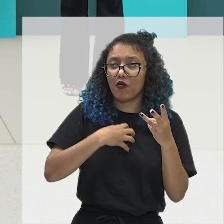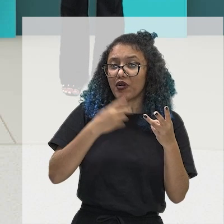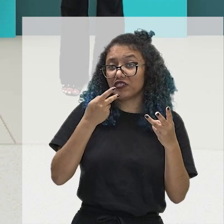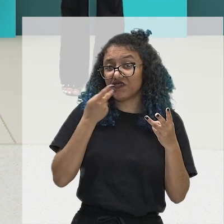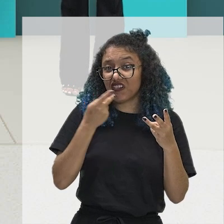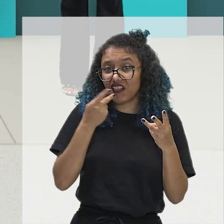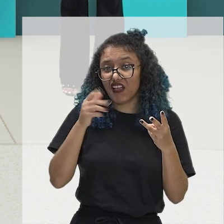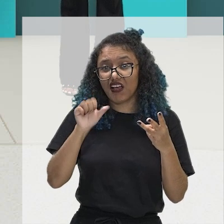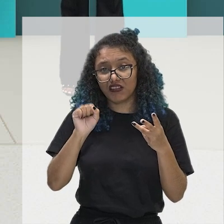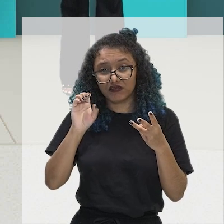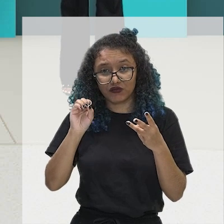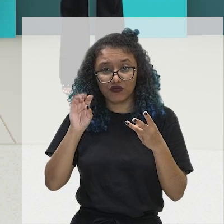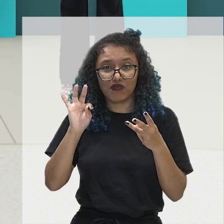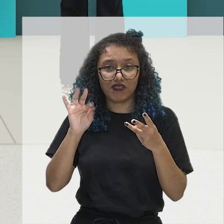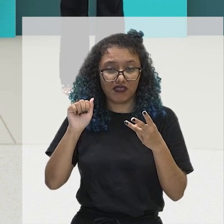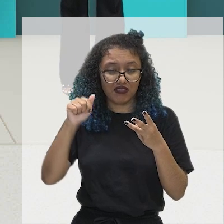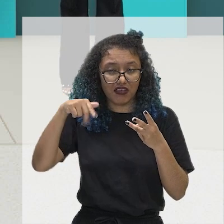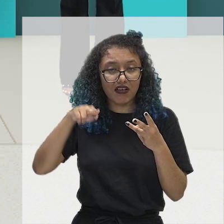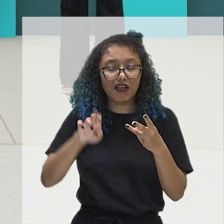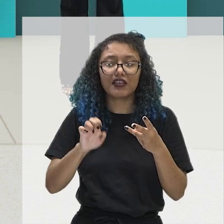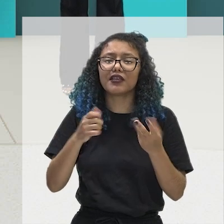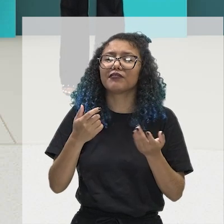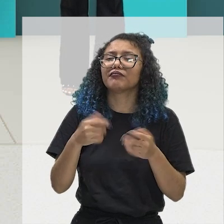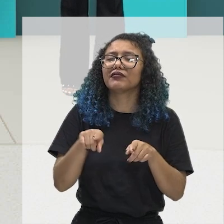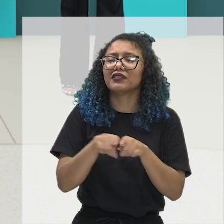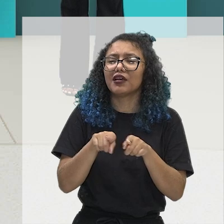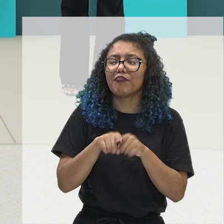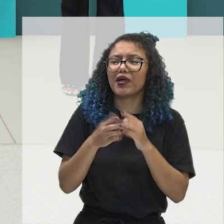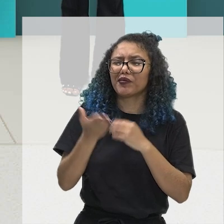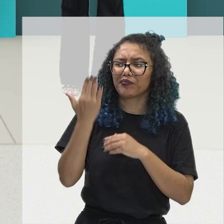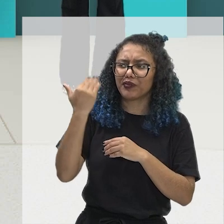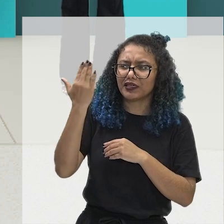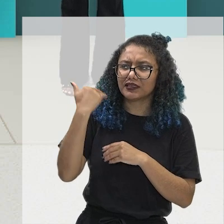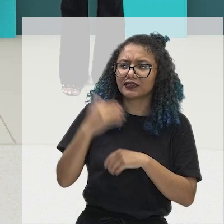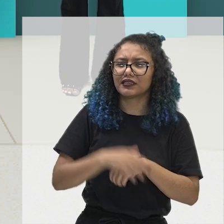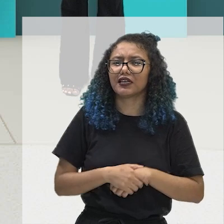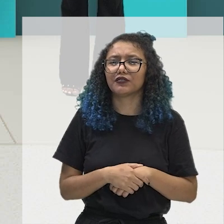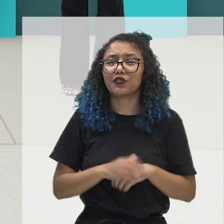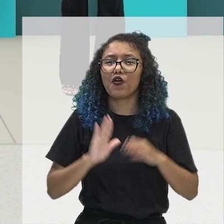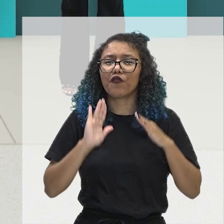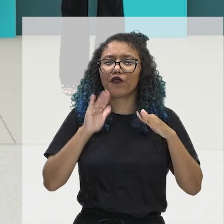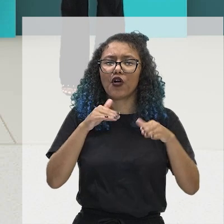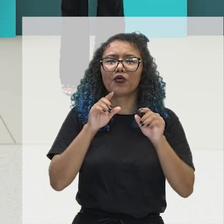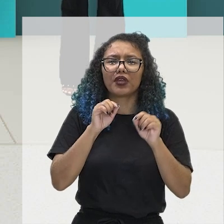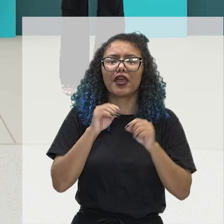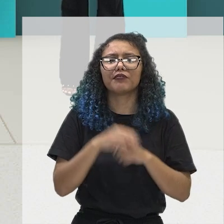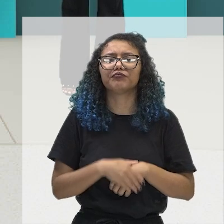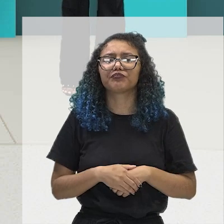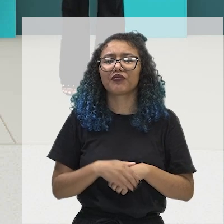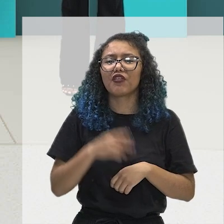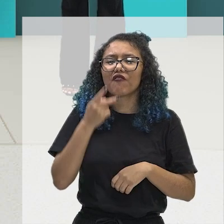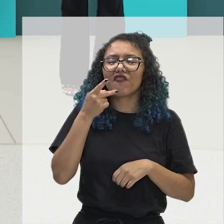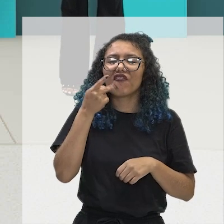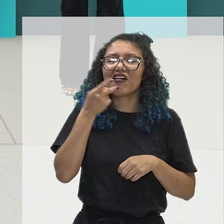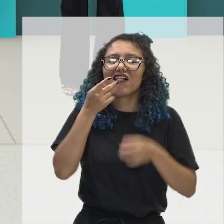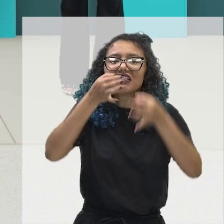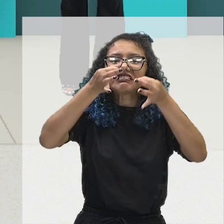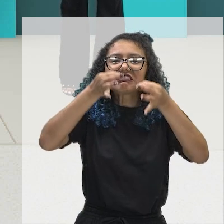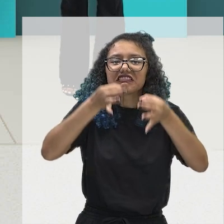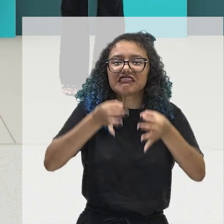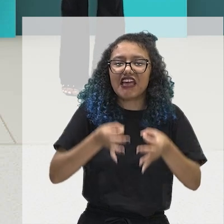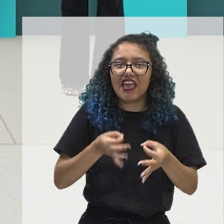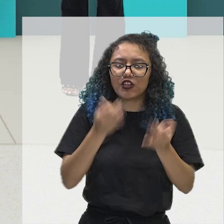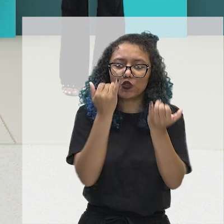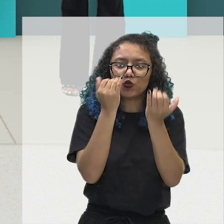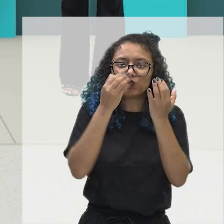importante dizer que antigamente as pessoas enfatizavam muito na pronúncia perfeita, em falar inglês